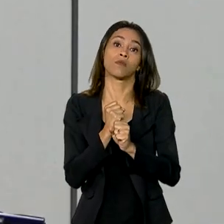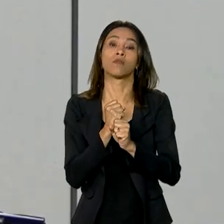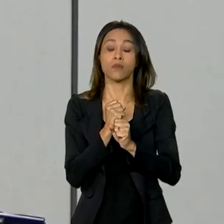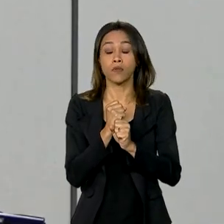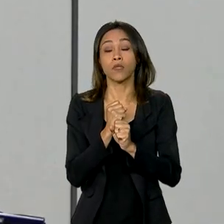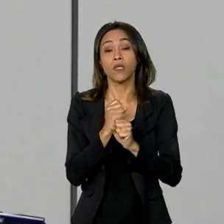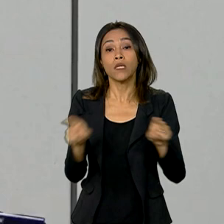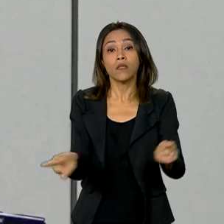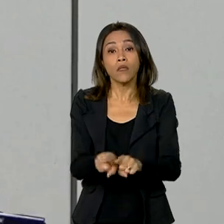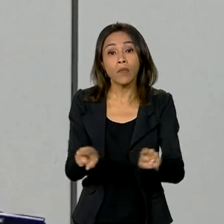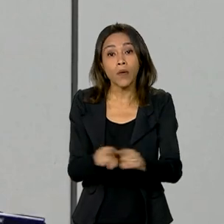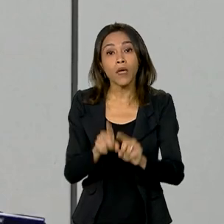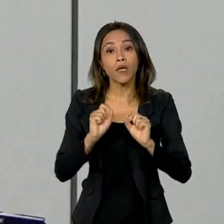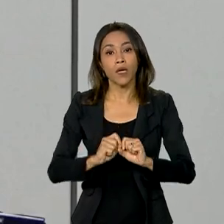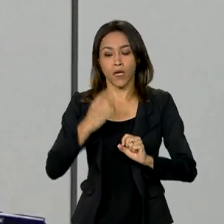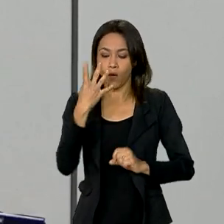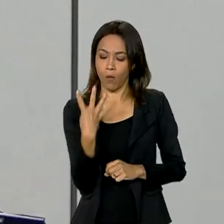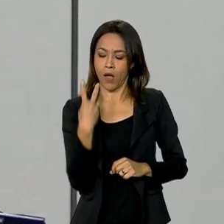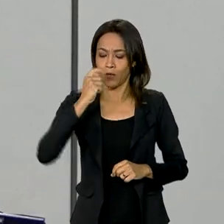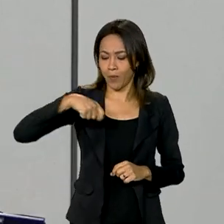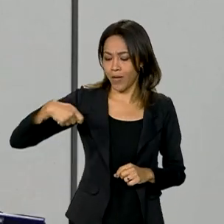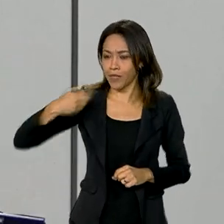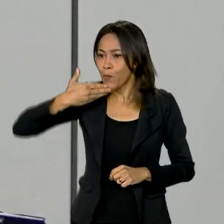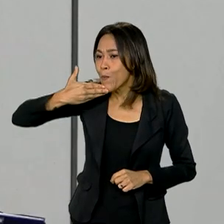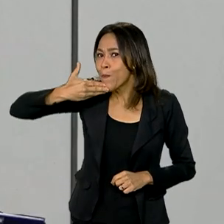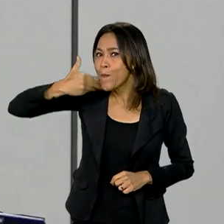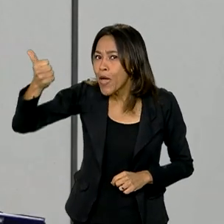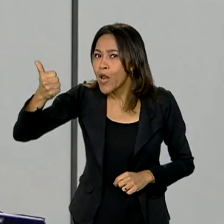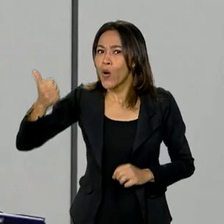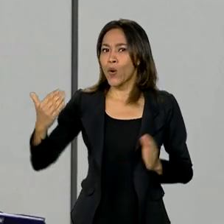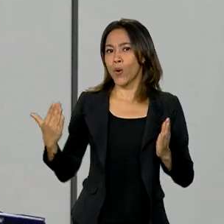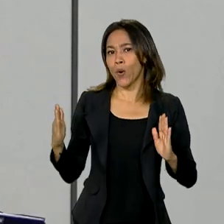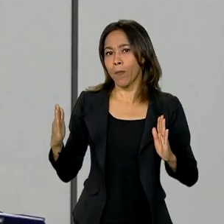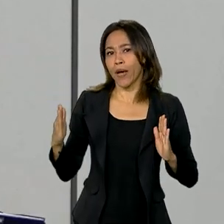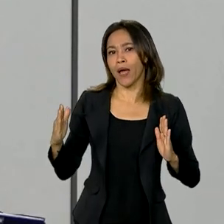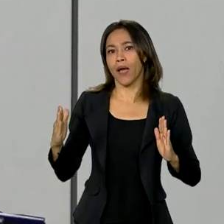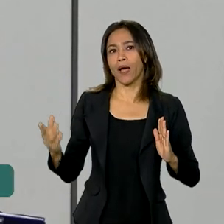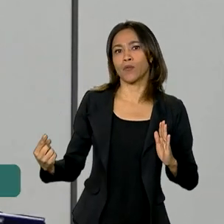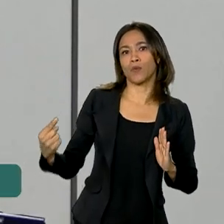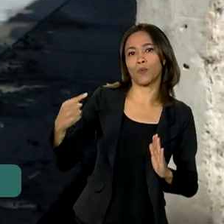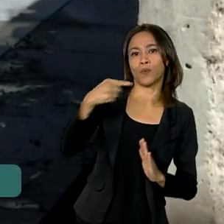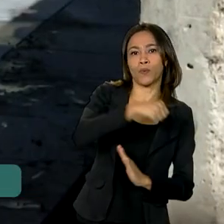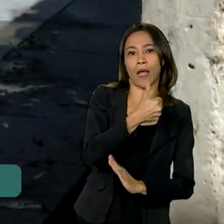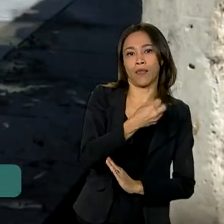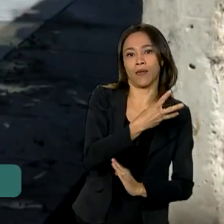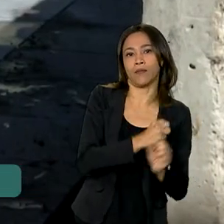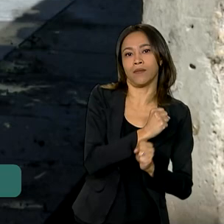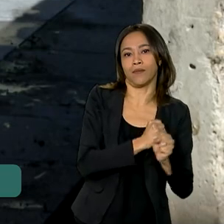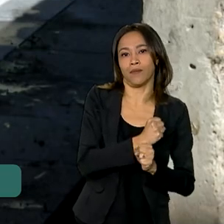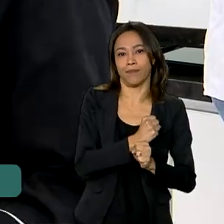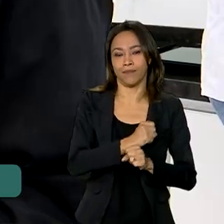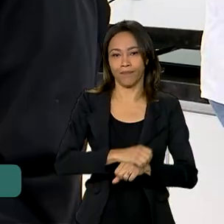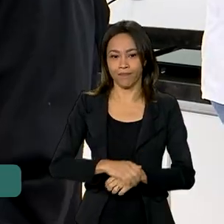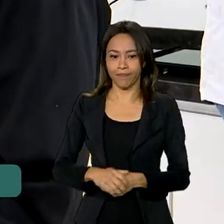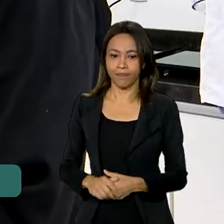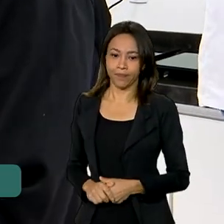levando também ao quadrimestre ser o melhor quadrimestre dos últimos 13 anos.